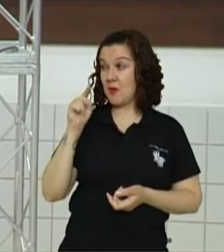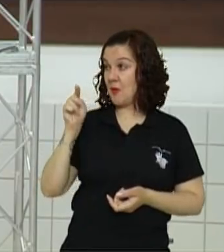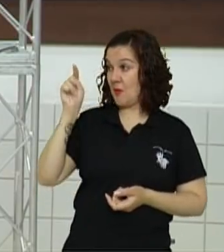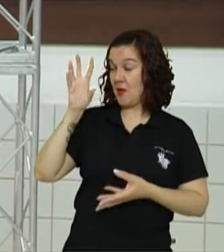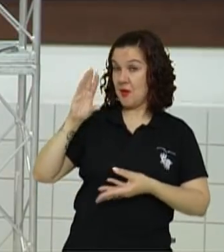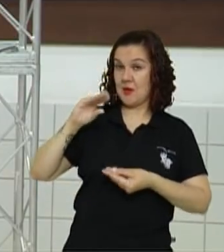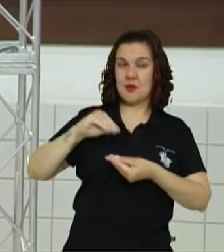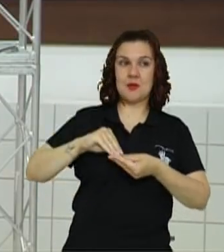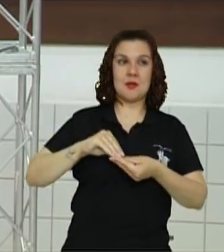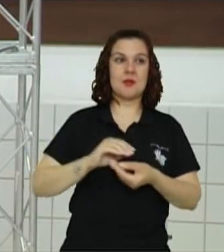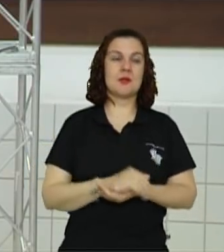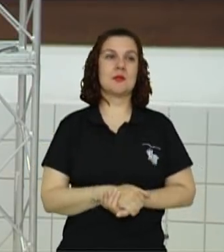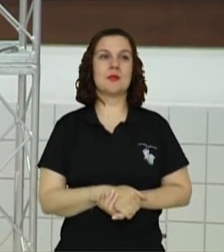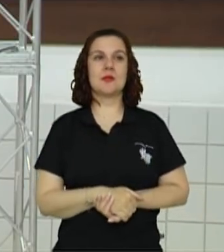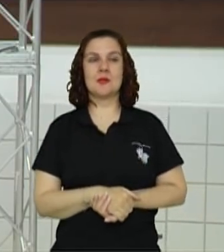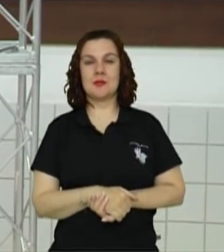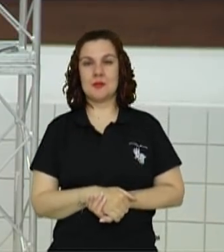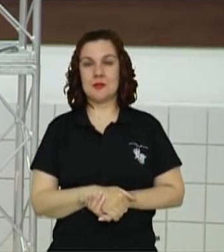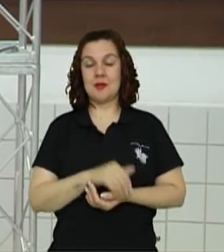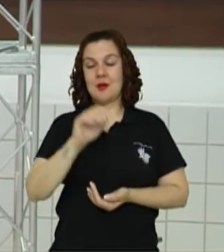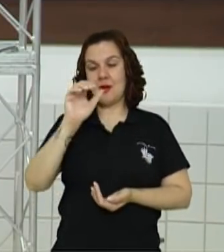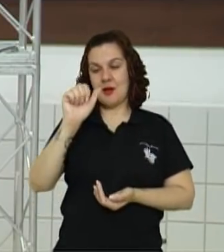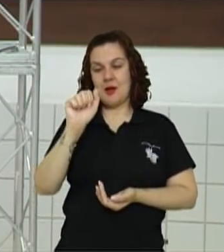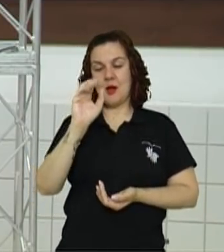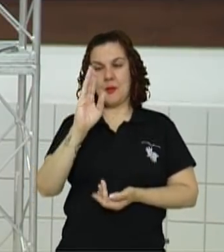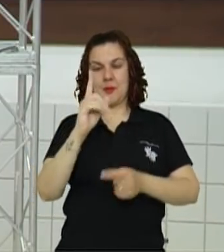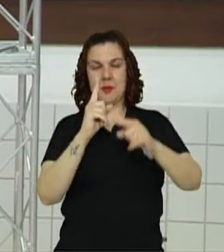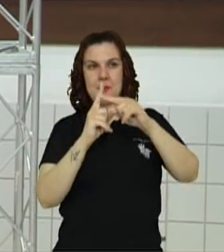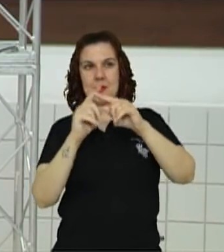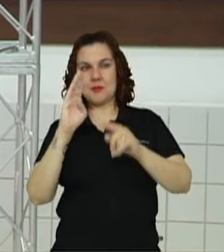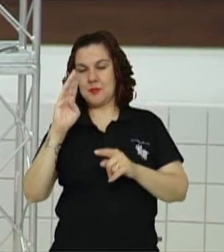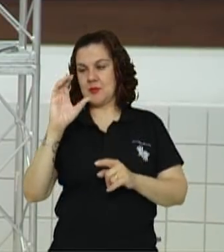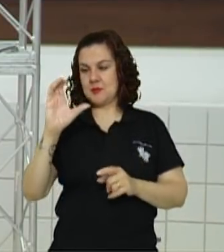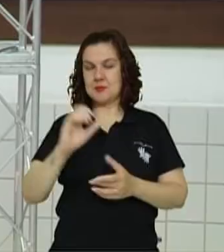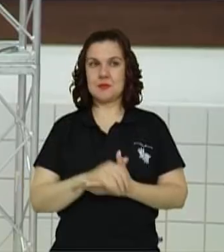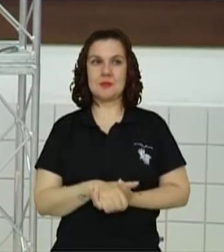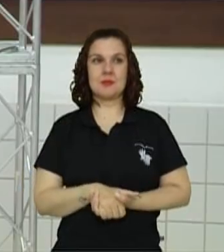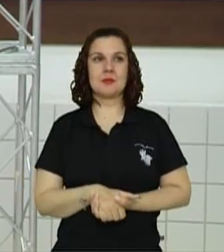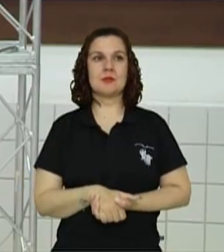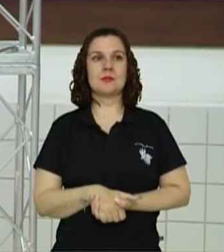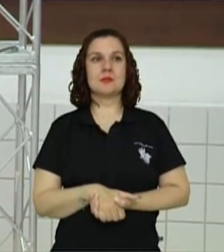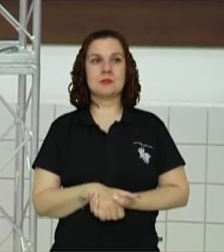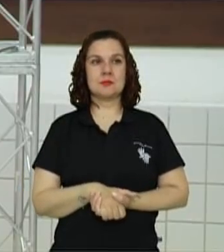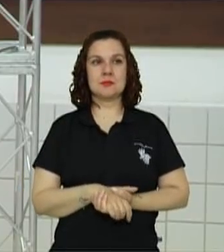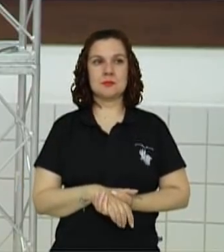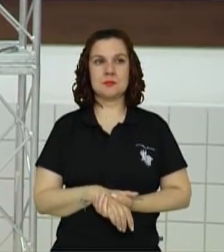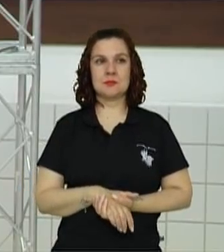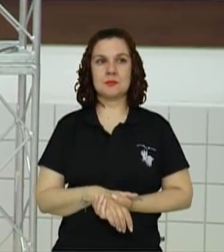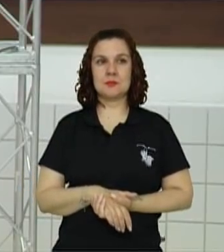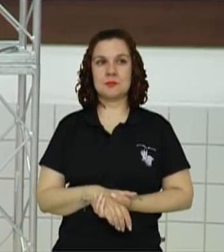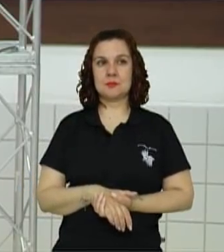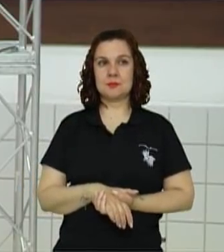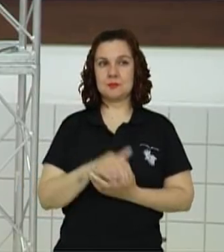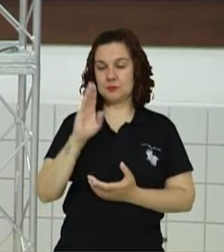ó, AC, AB mais BC é AC, dividido por BC,